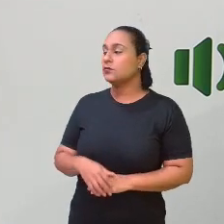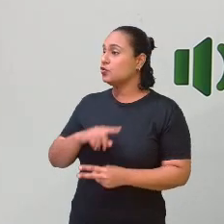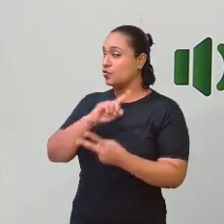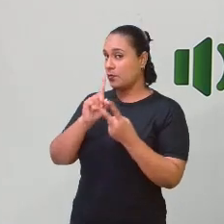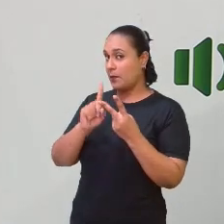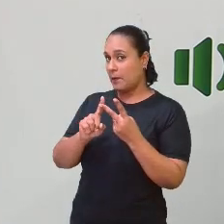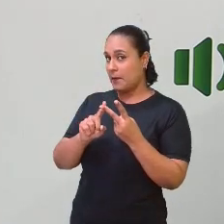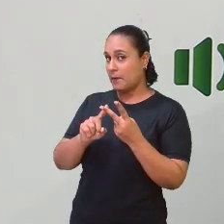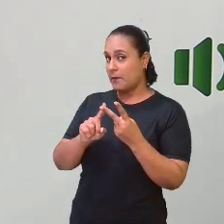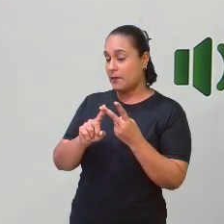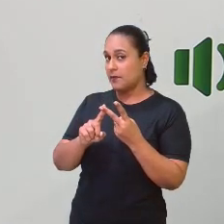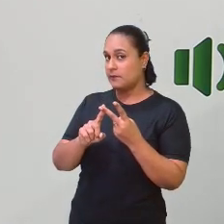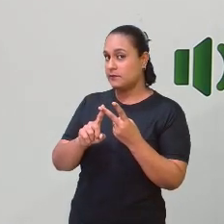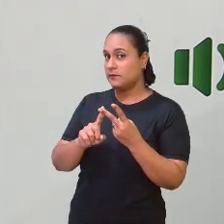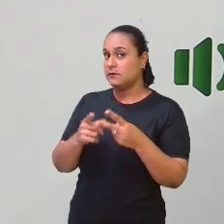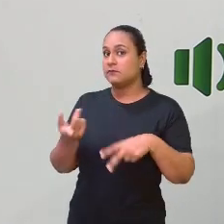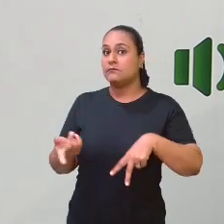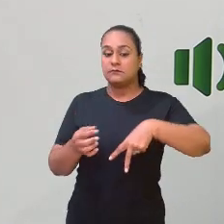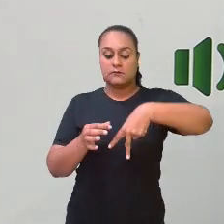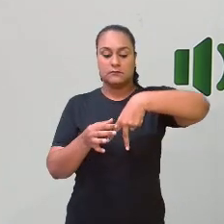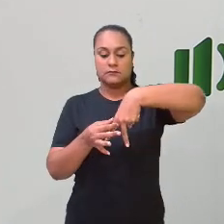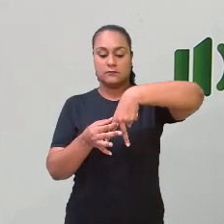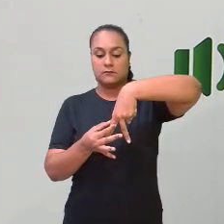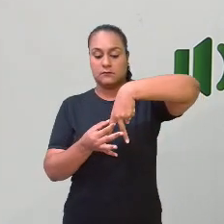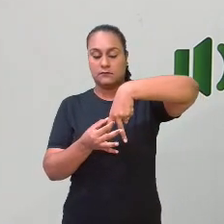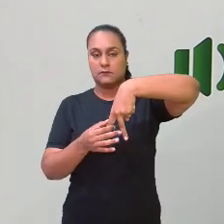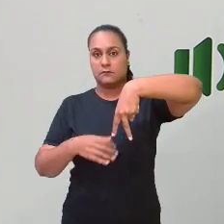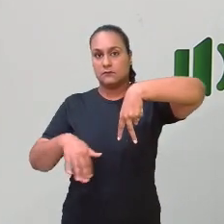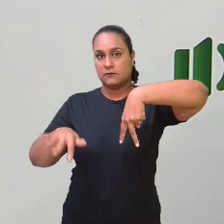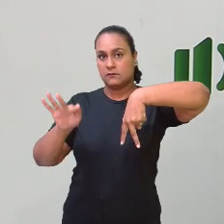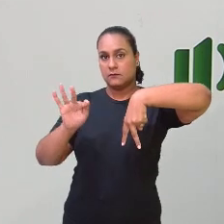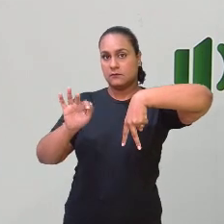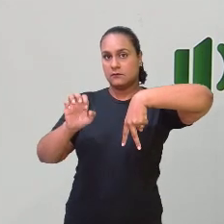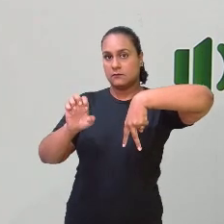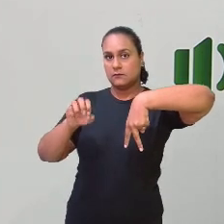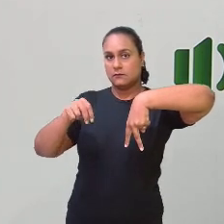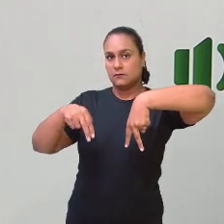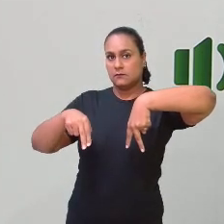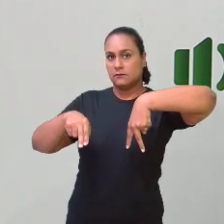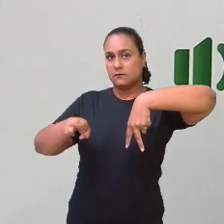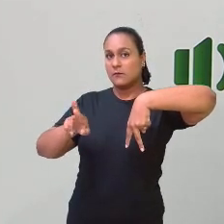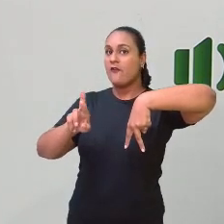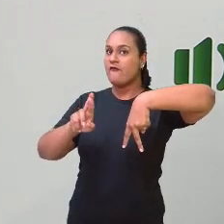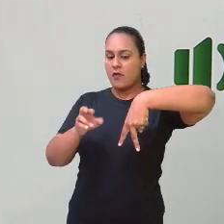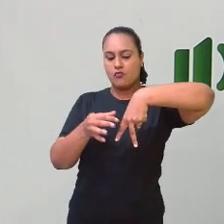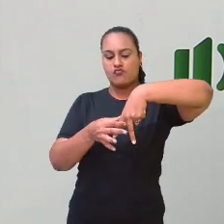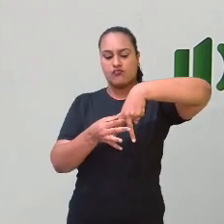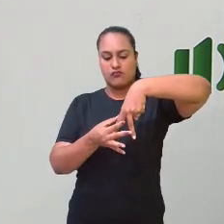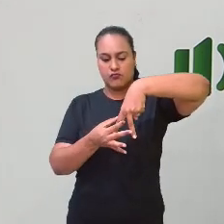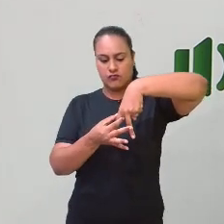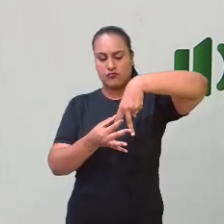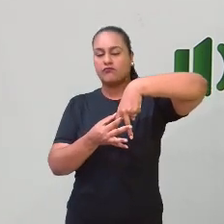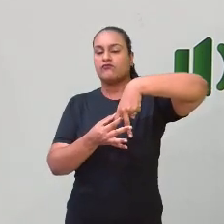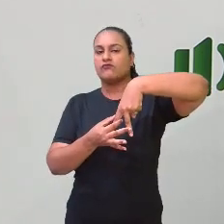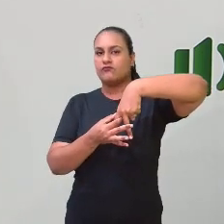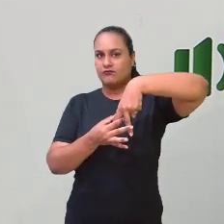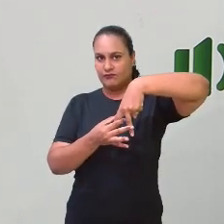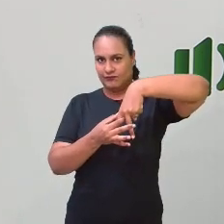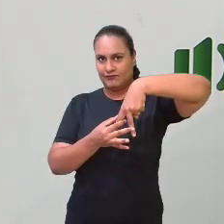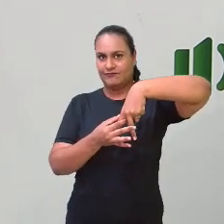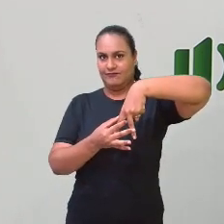esqueleto apendicular, o nosso fêmur, isso mesmo, esse osso da nossa coxa, é um exemplo de